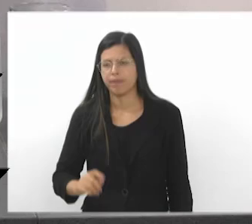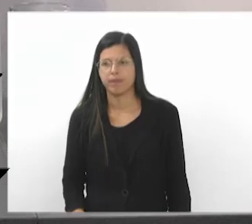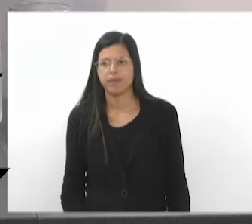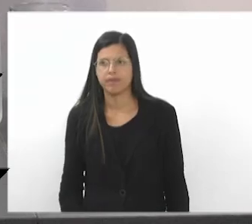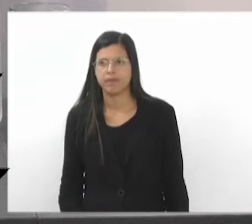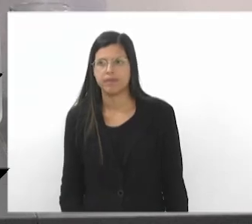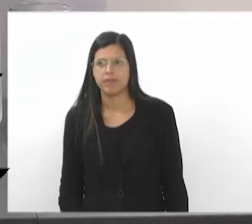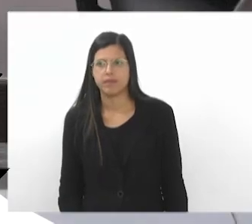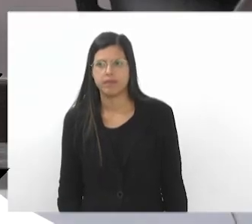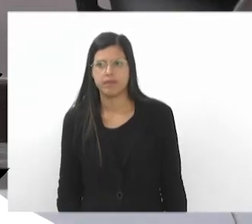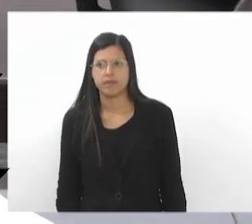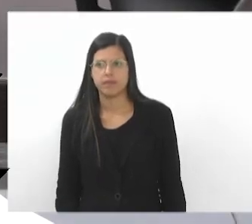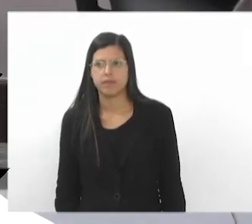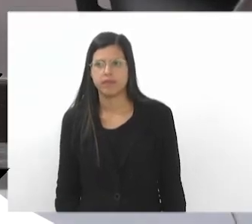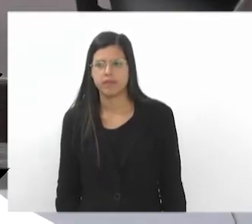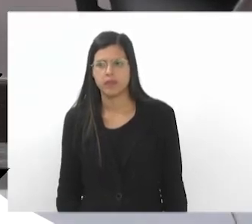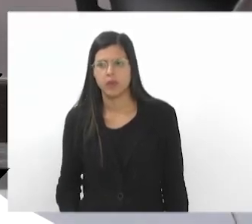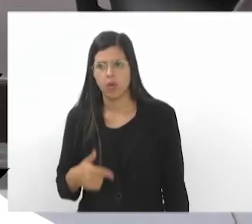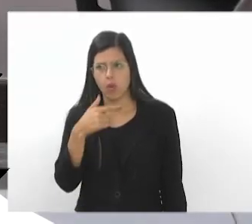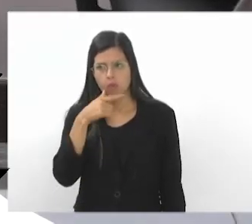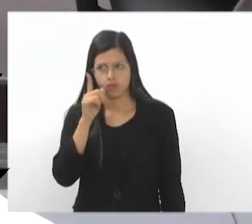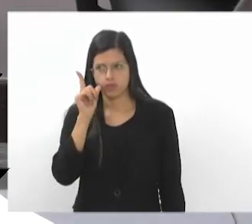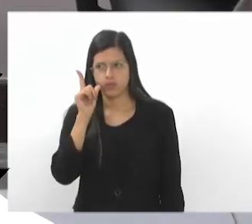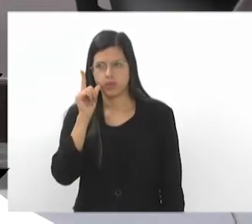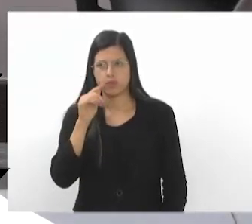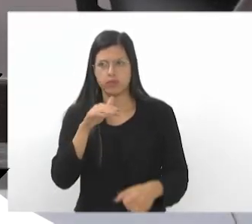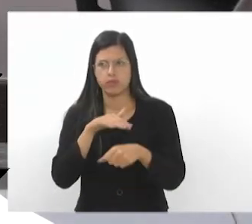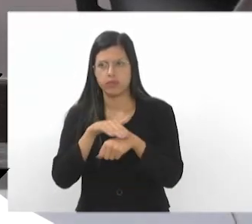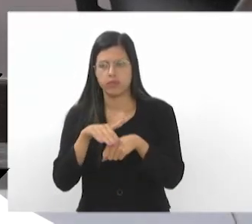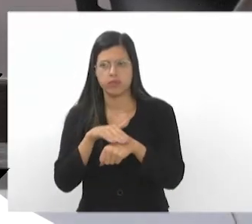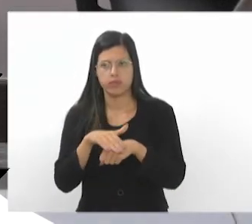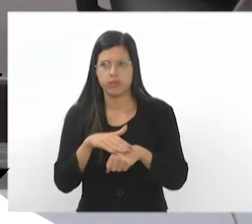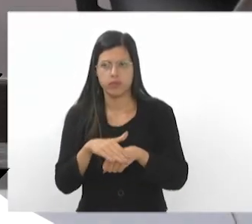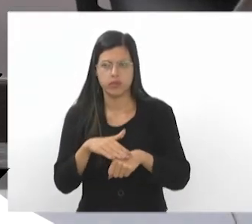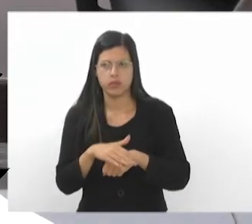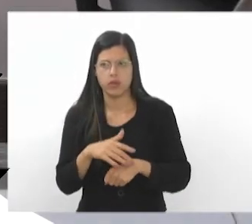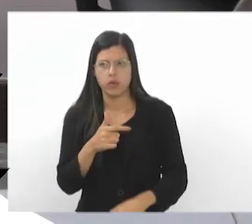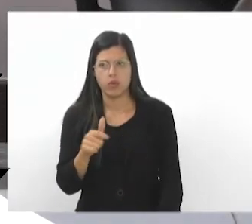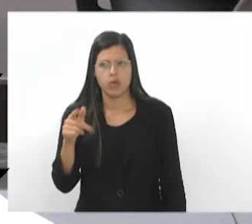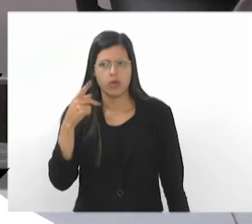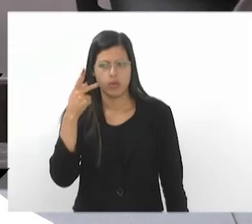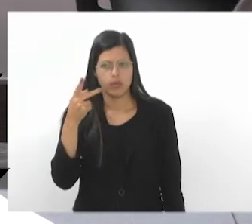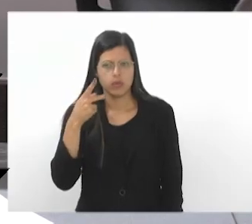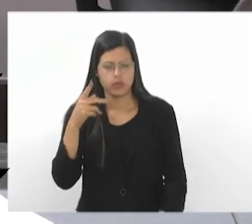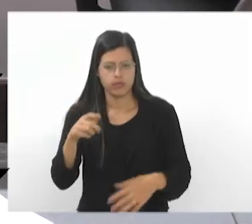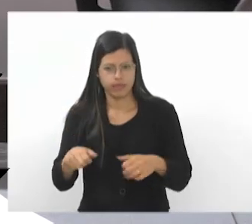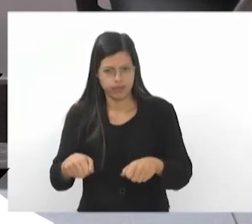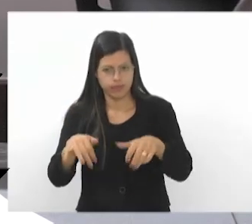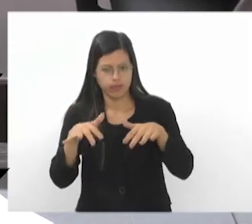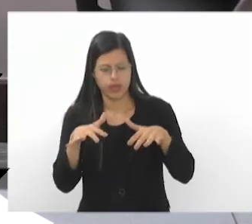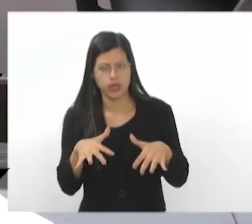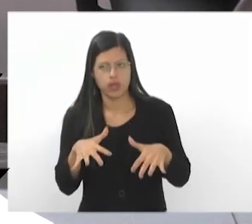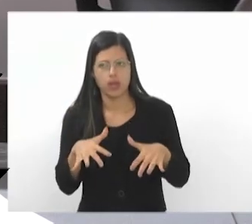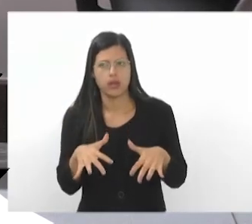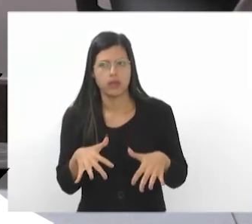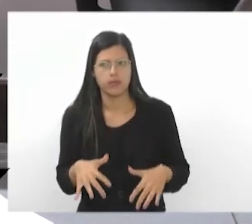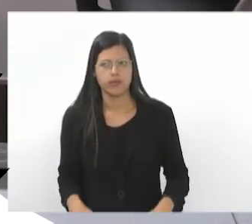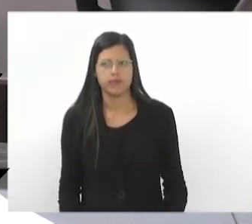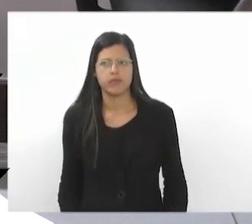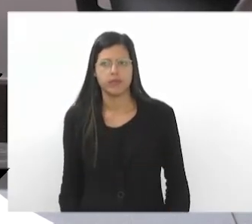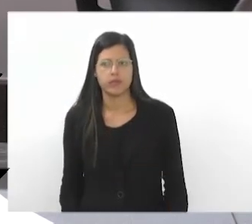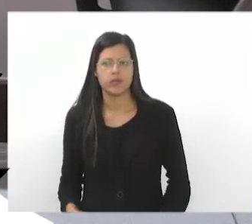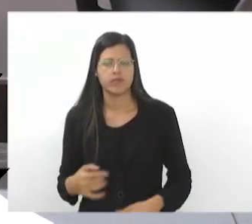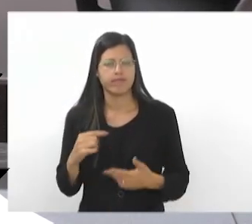parte. Eu ontem conversava com outro parlamentar no plenário. Eu tenho verificado